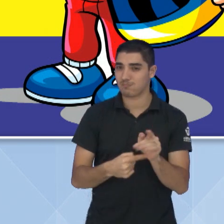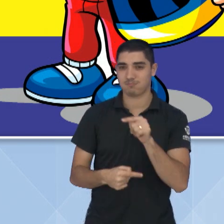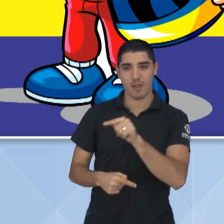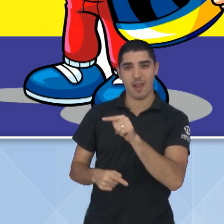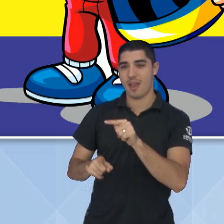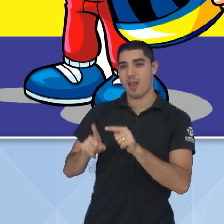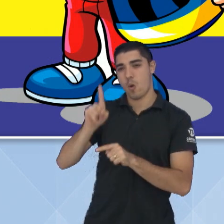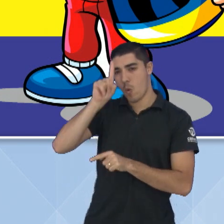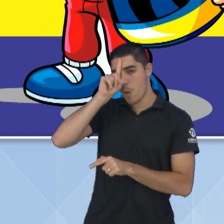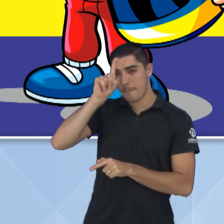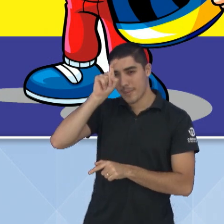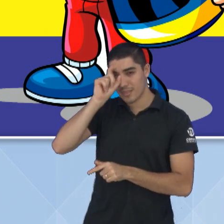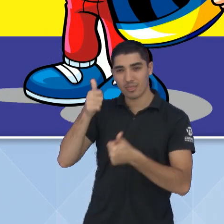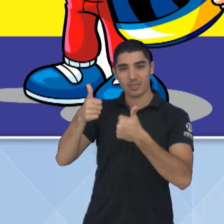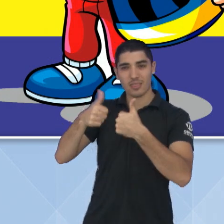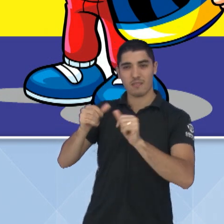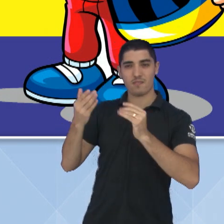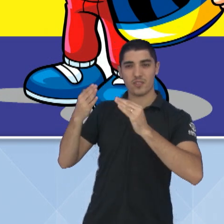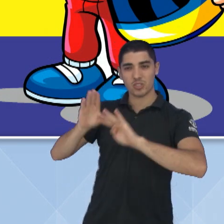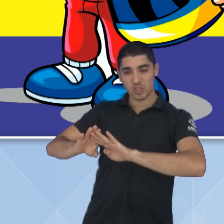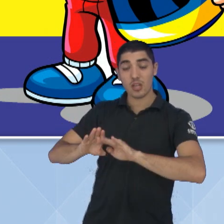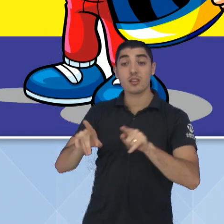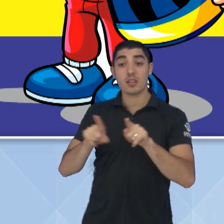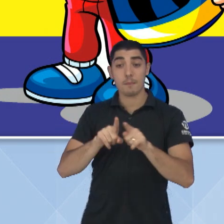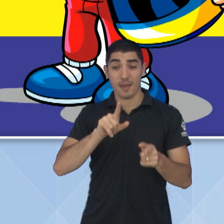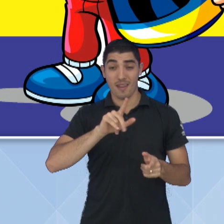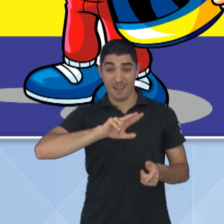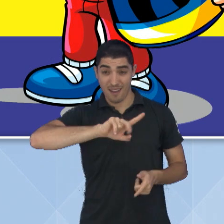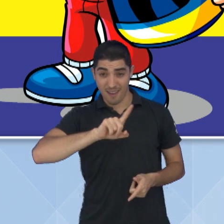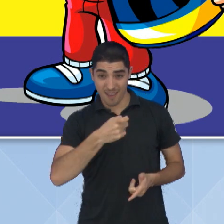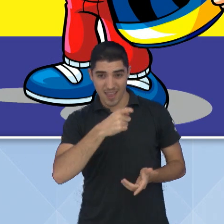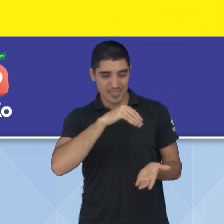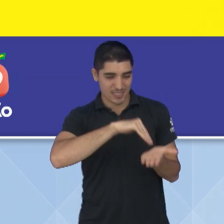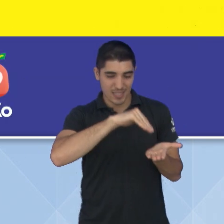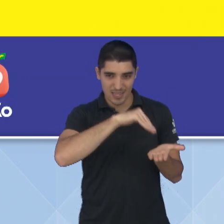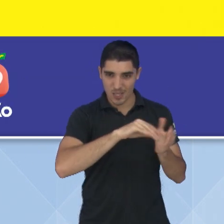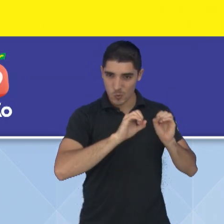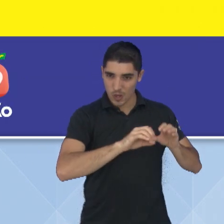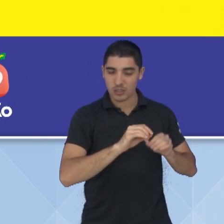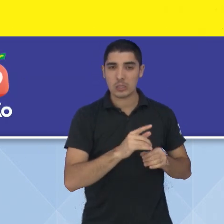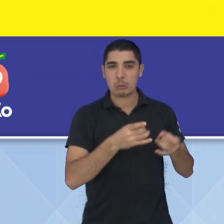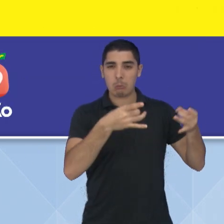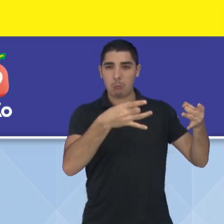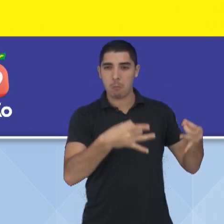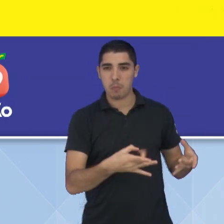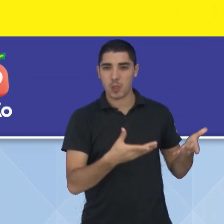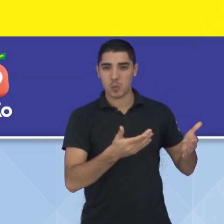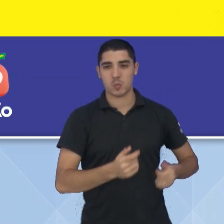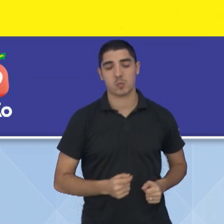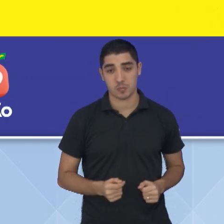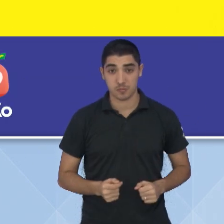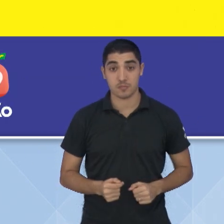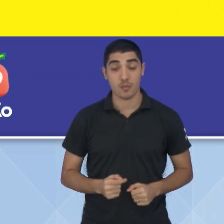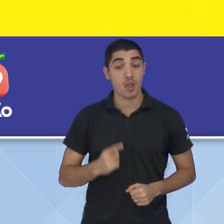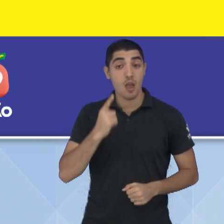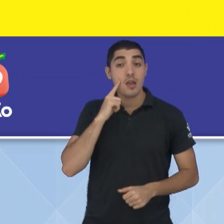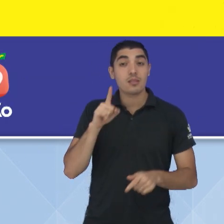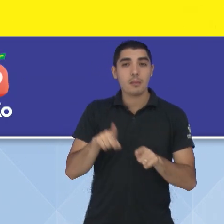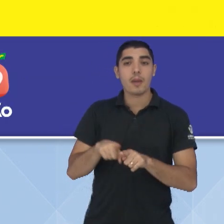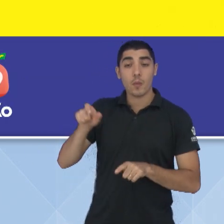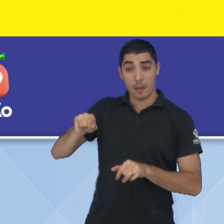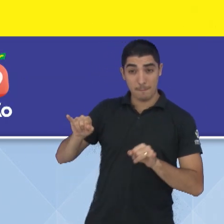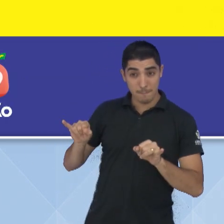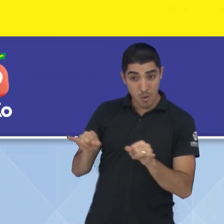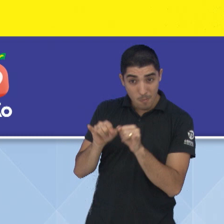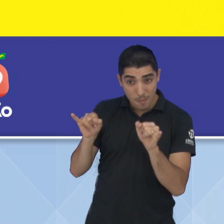fechado e a antiga Secretaria de Educação, mato e lixo. Próximo. E as bobagens não param